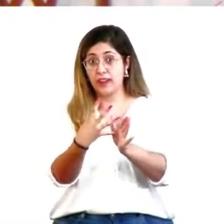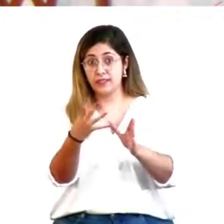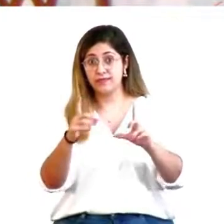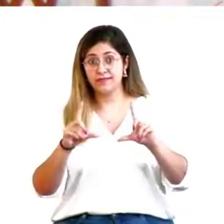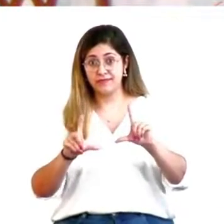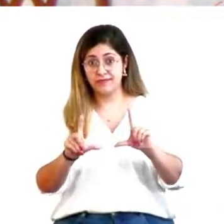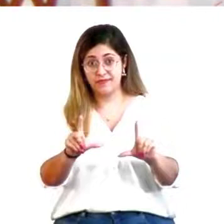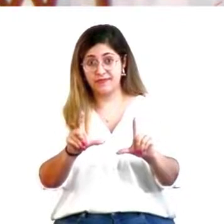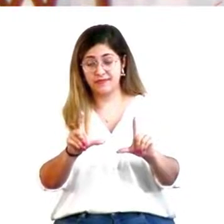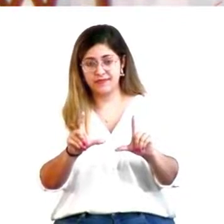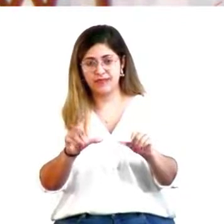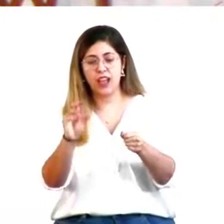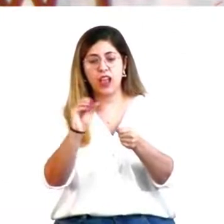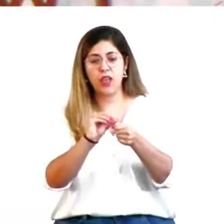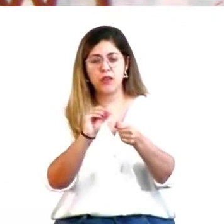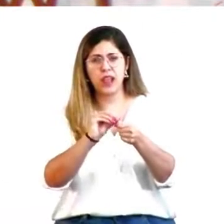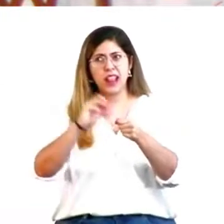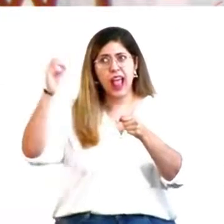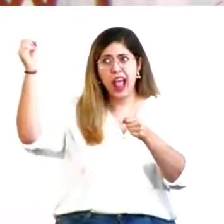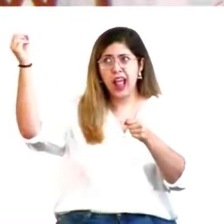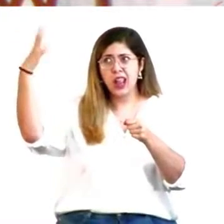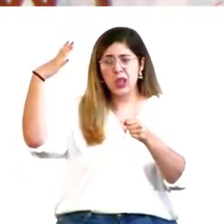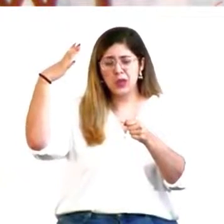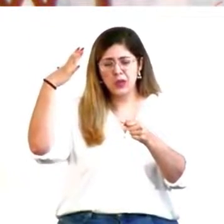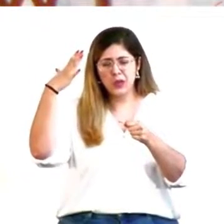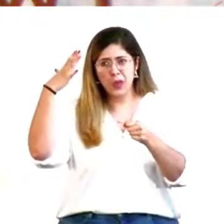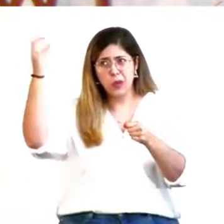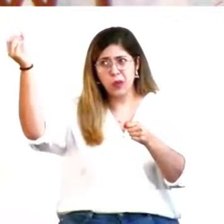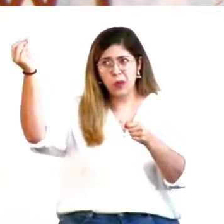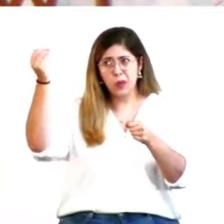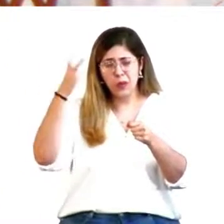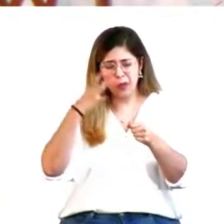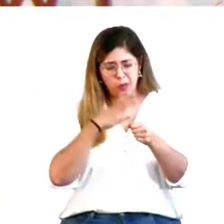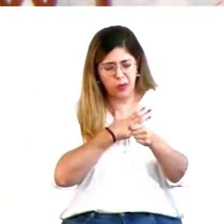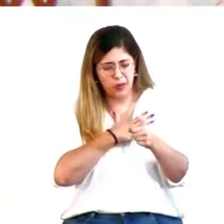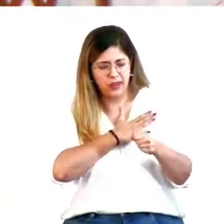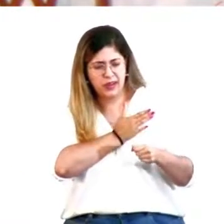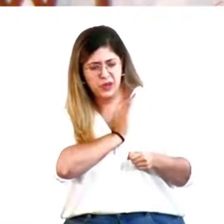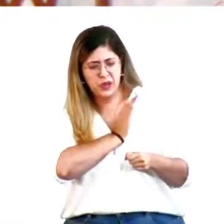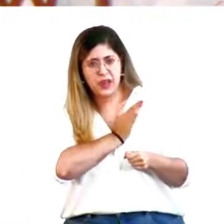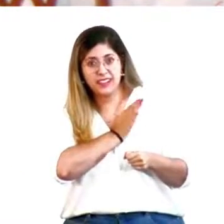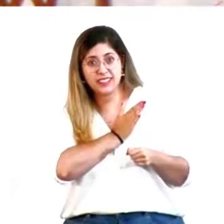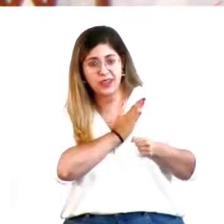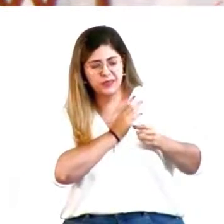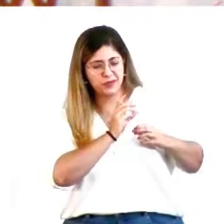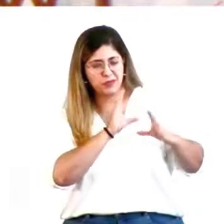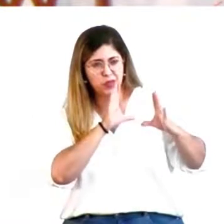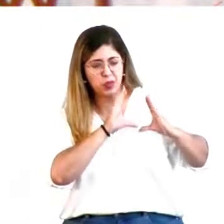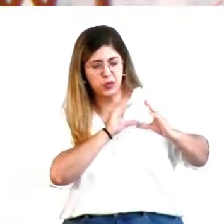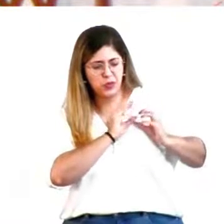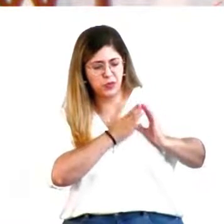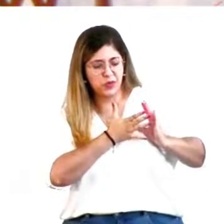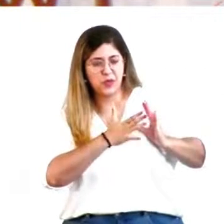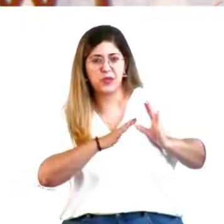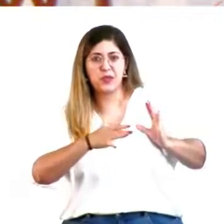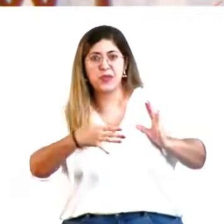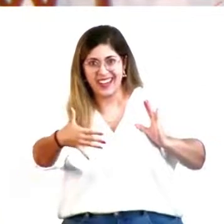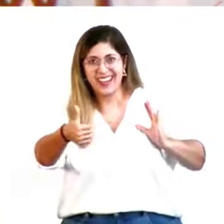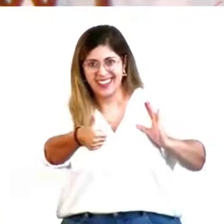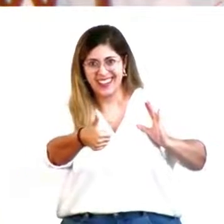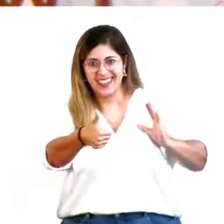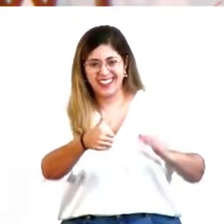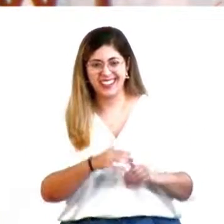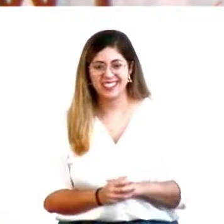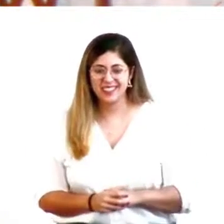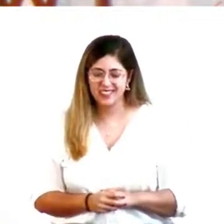com esse jato de luz. Não sei como você vai fazer, vai da sua criatividade. Na minha cabeça eu já desenhei o meu.